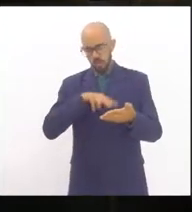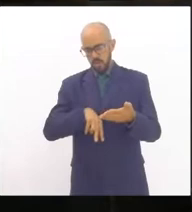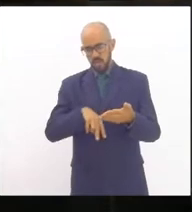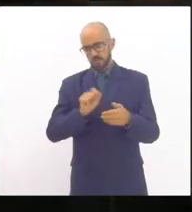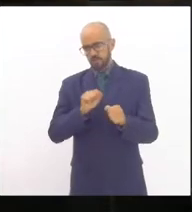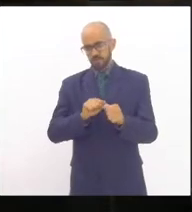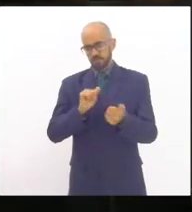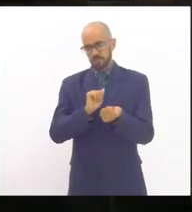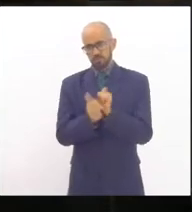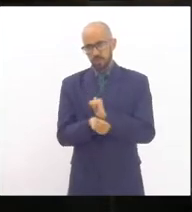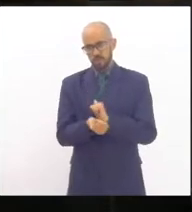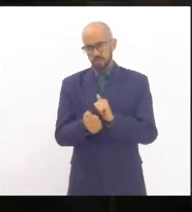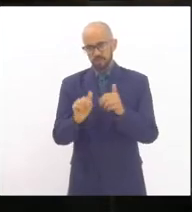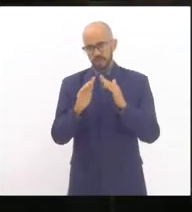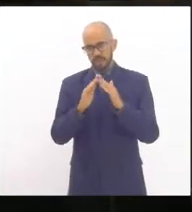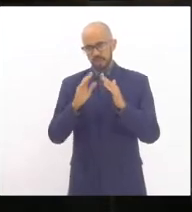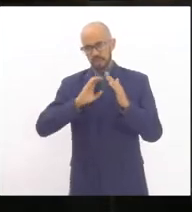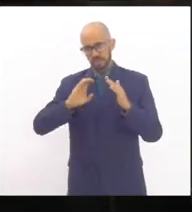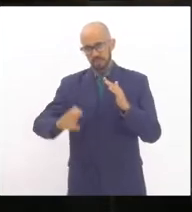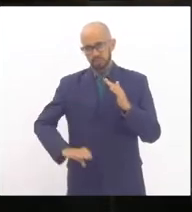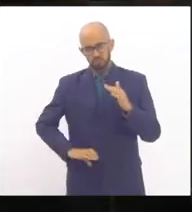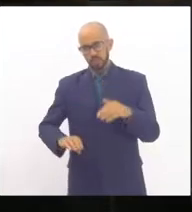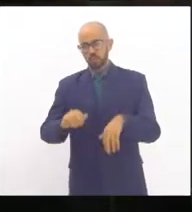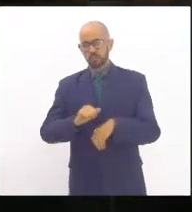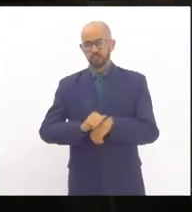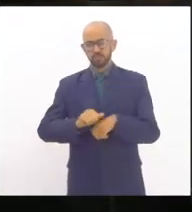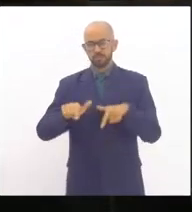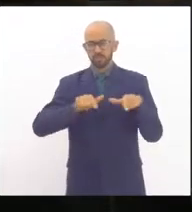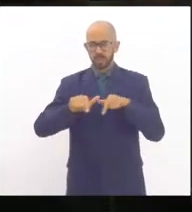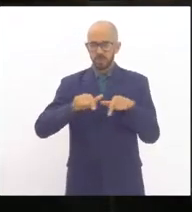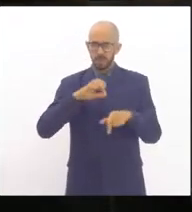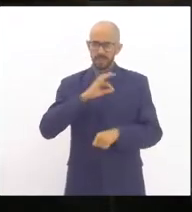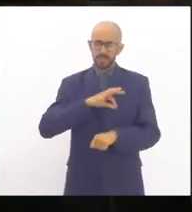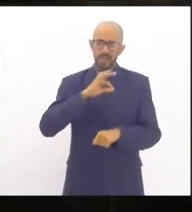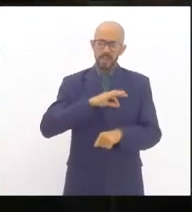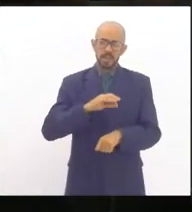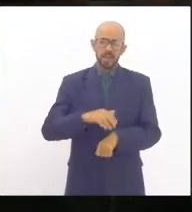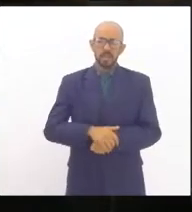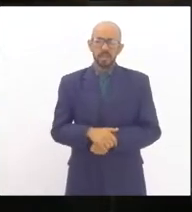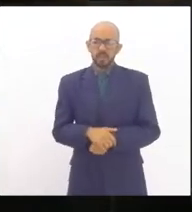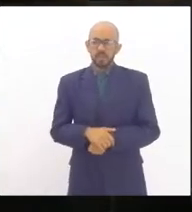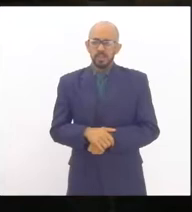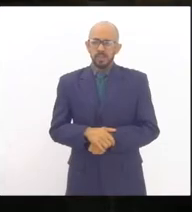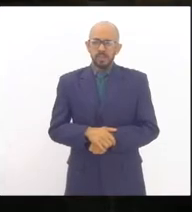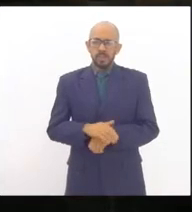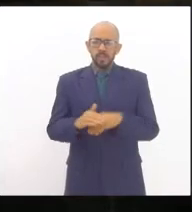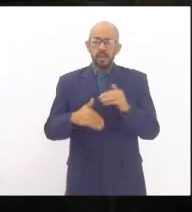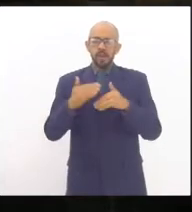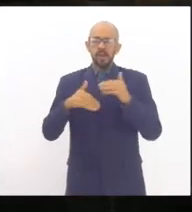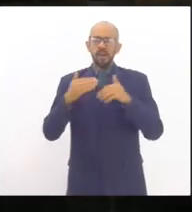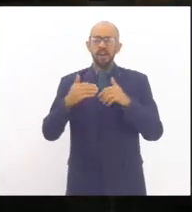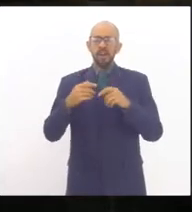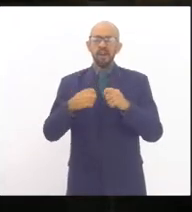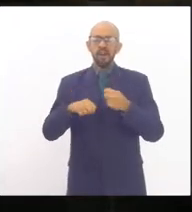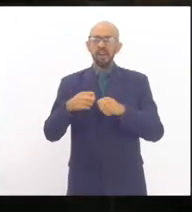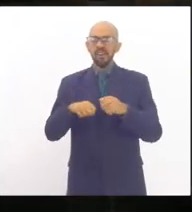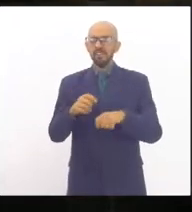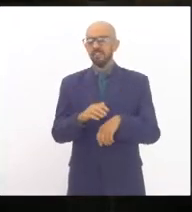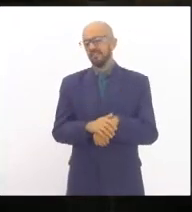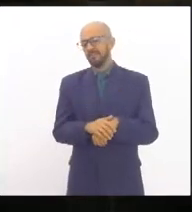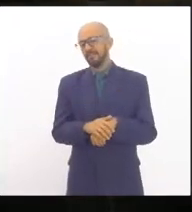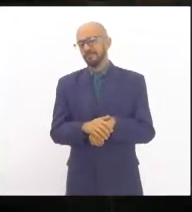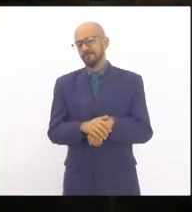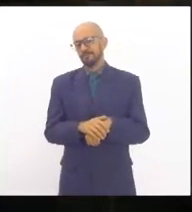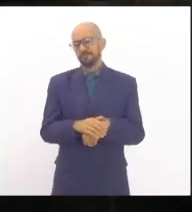esportes de trabalho e renda trabalho e renda lhe desenvolvimento econômico